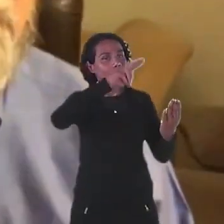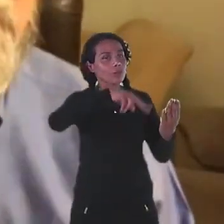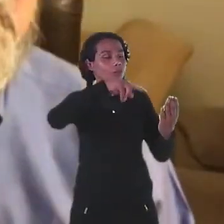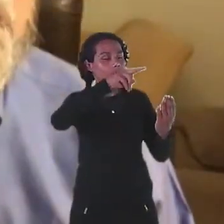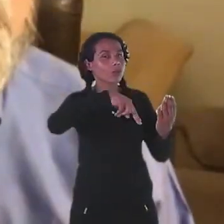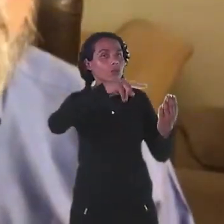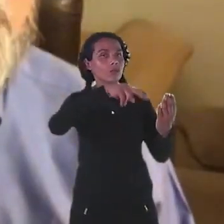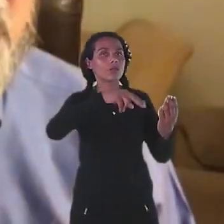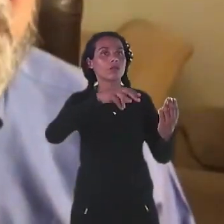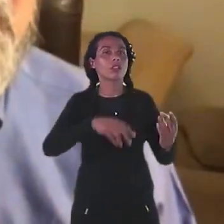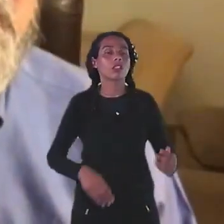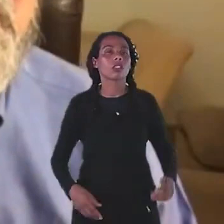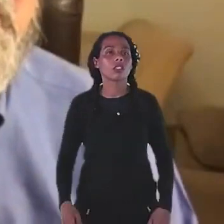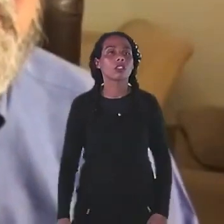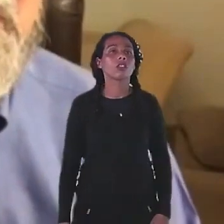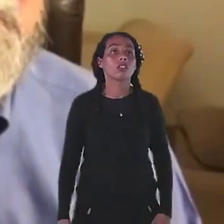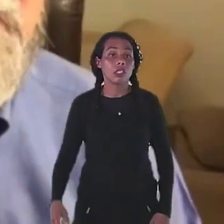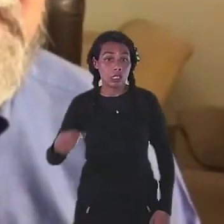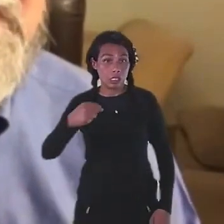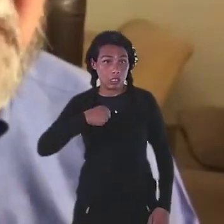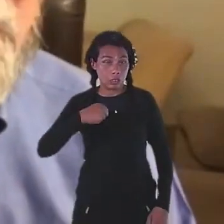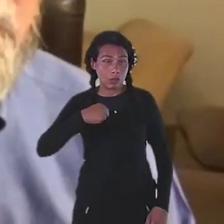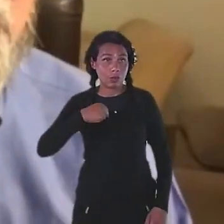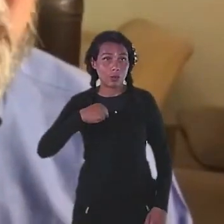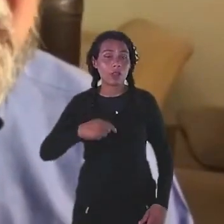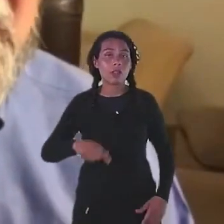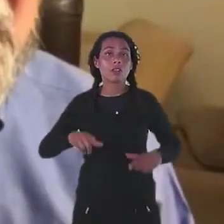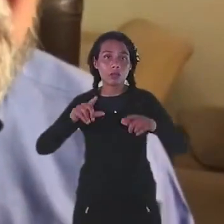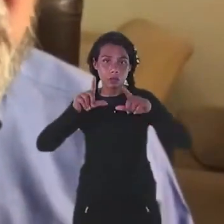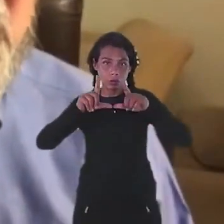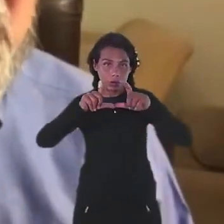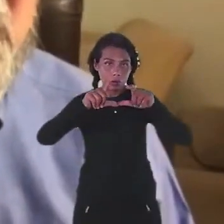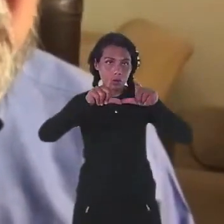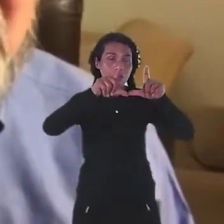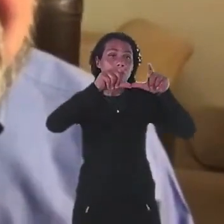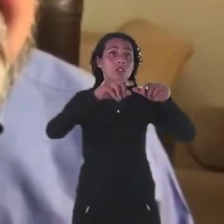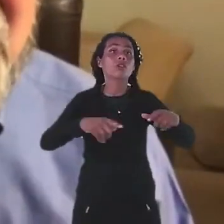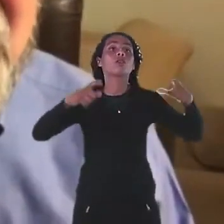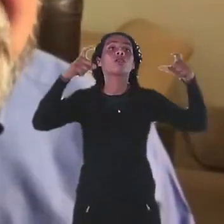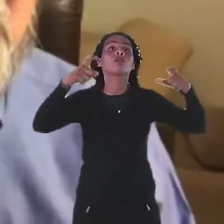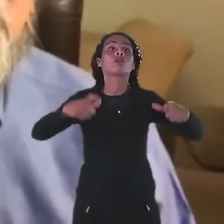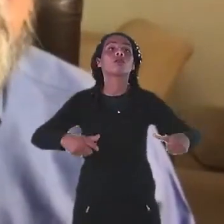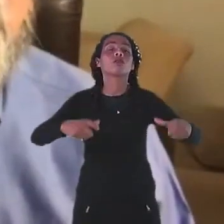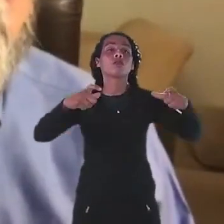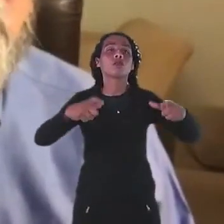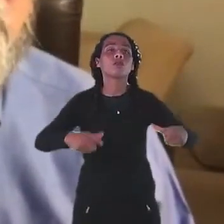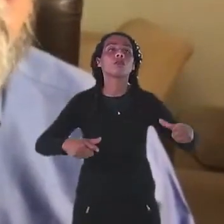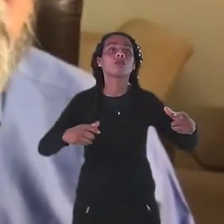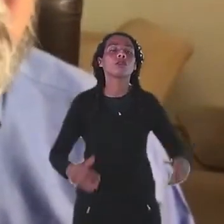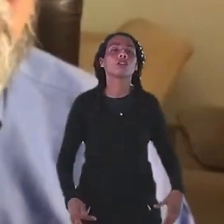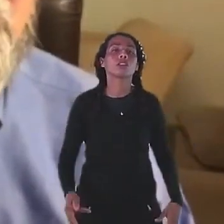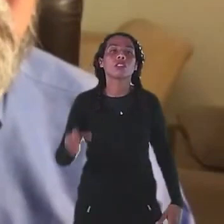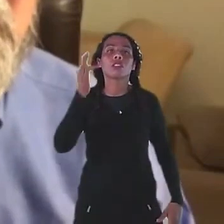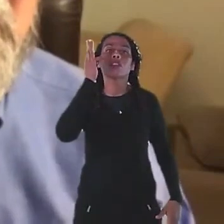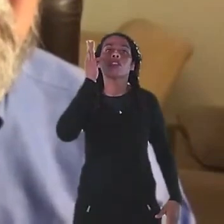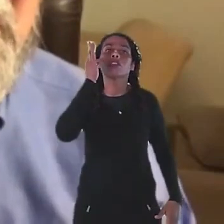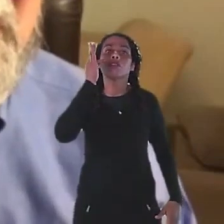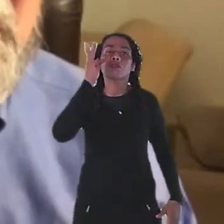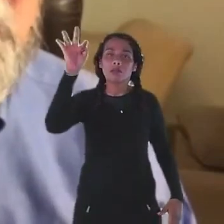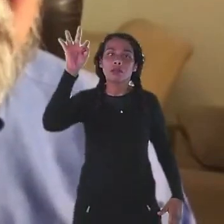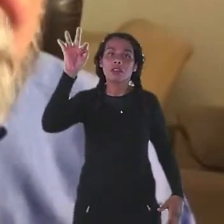no sul da França só para visitar os lugares onde esses caras, Cézanne, Van Gogh,